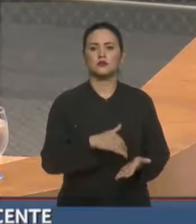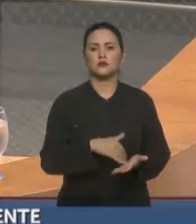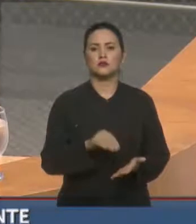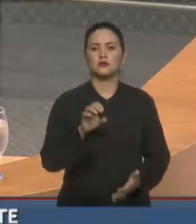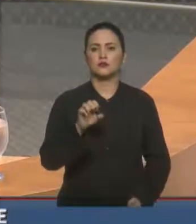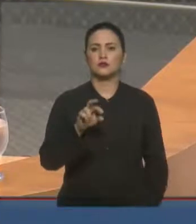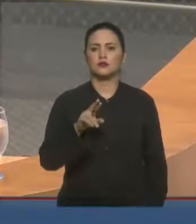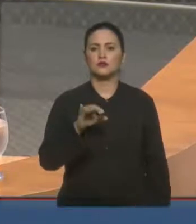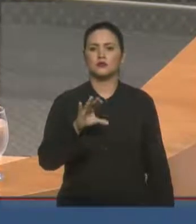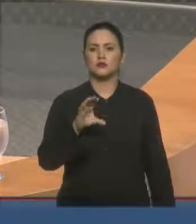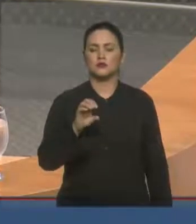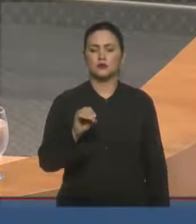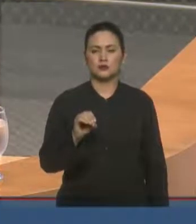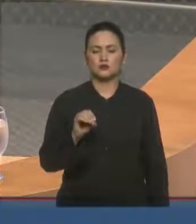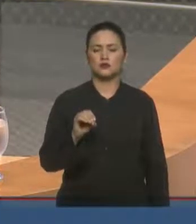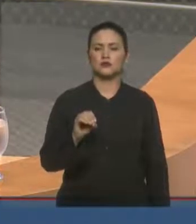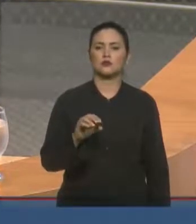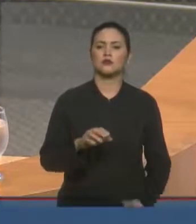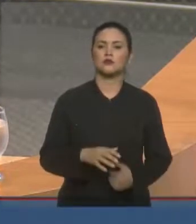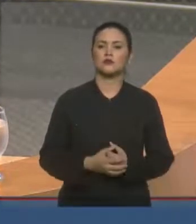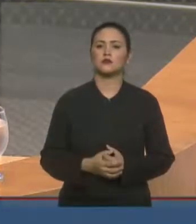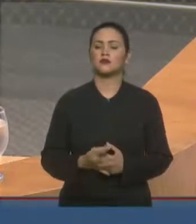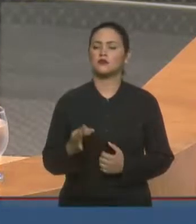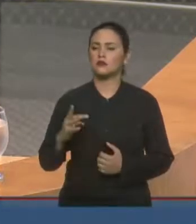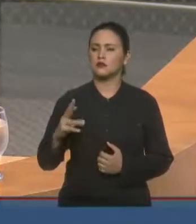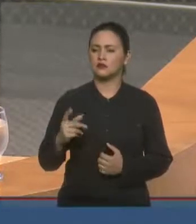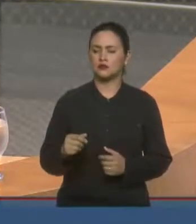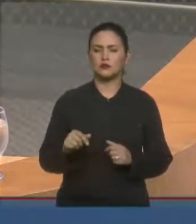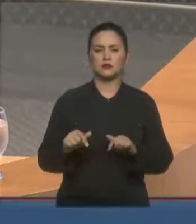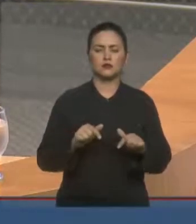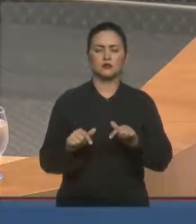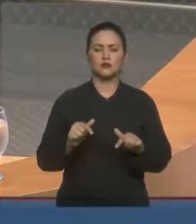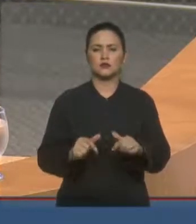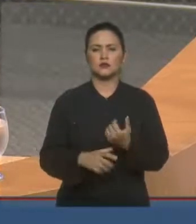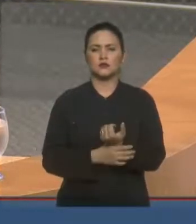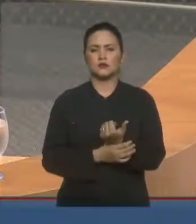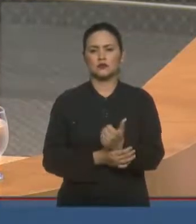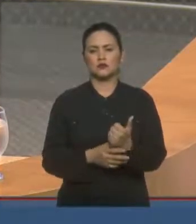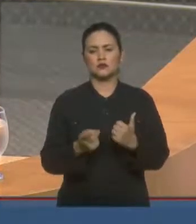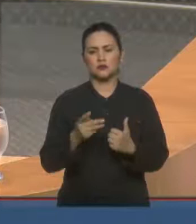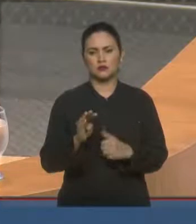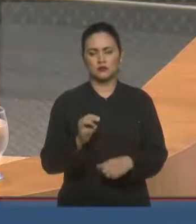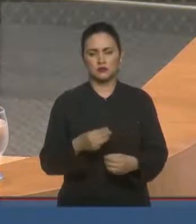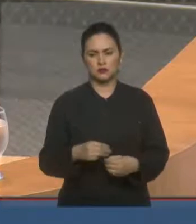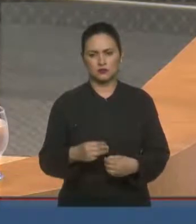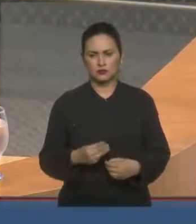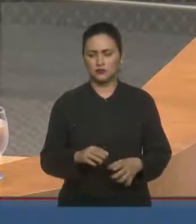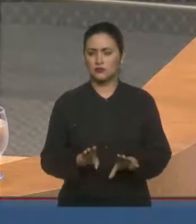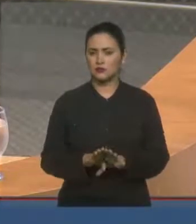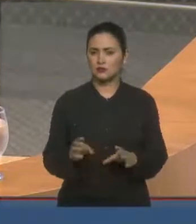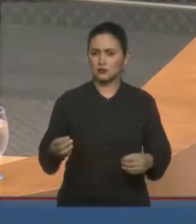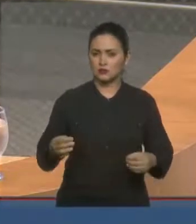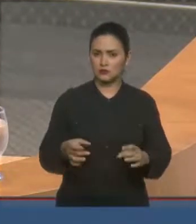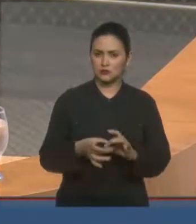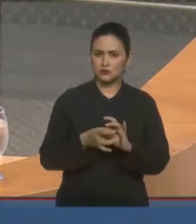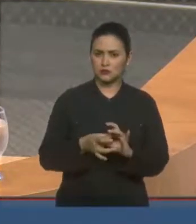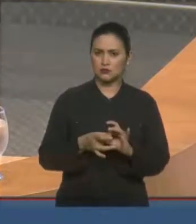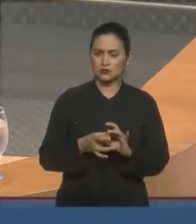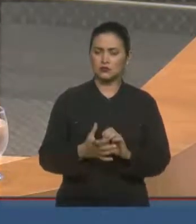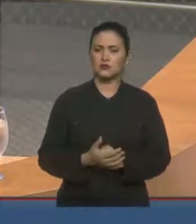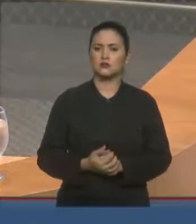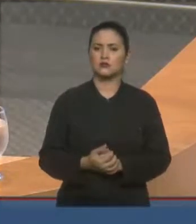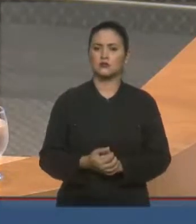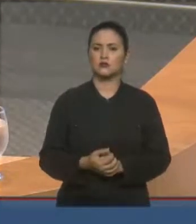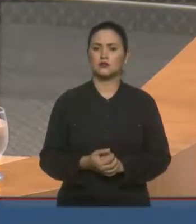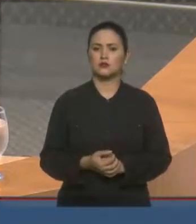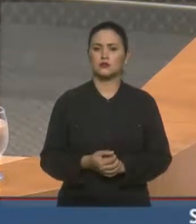Coqueiro, em nome do qual saúdo todos os integrantes da Segurança Pública do município, né, que também são parceiros nessa luta, o senhor